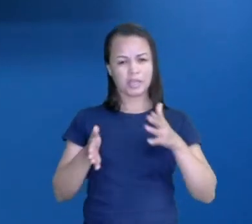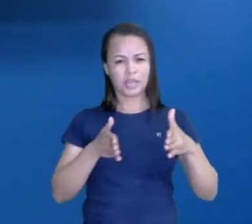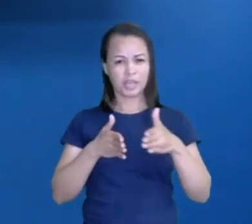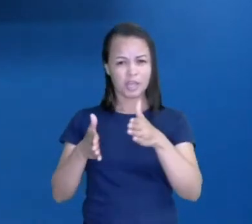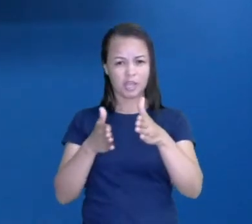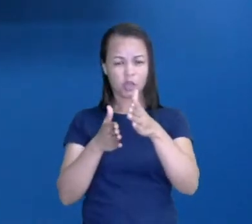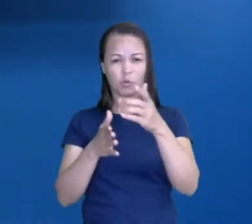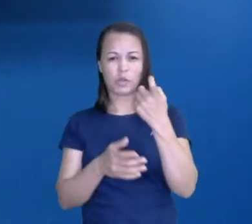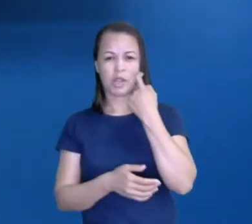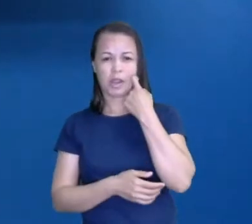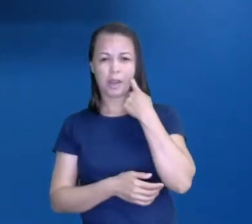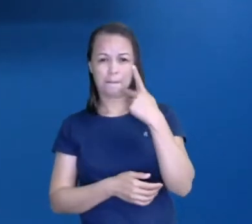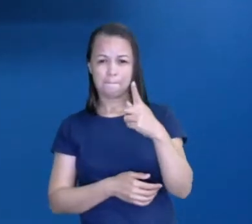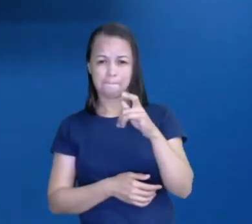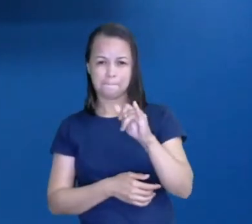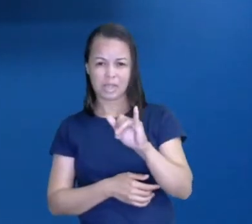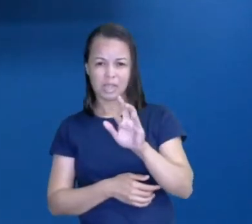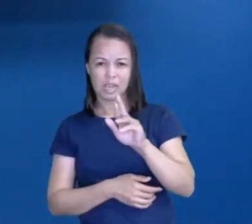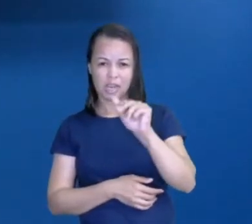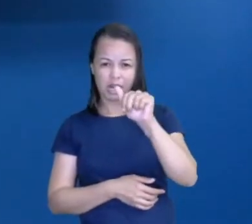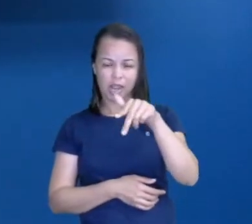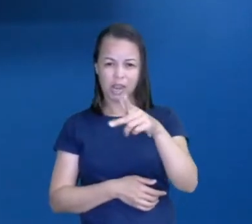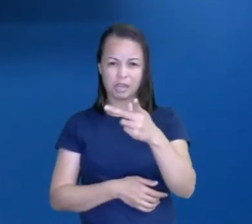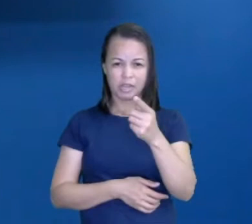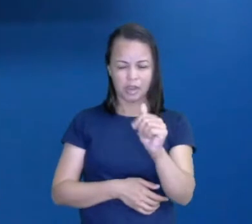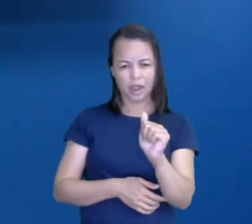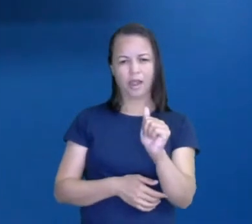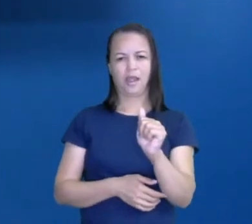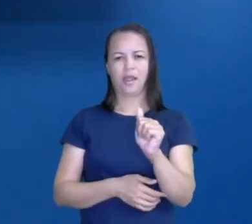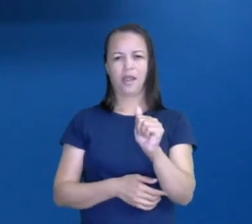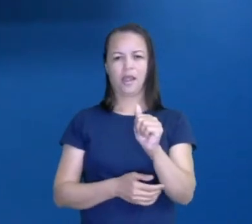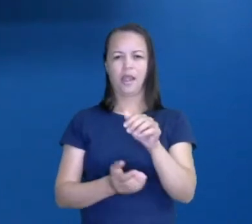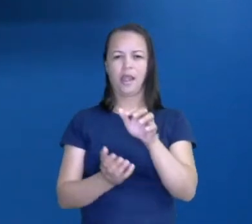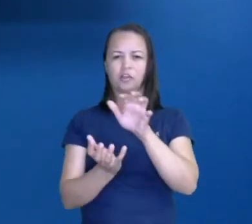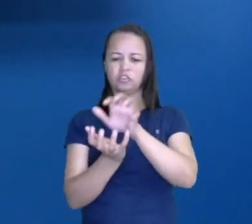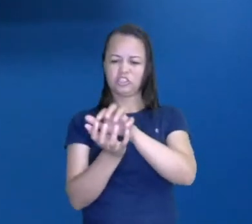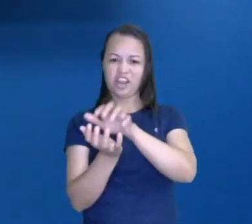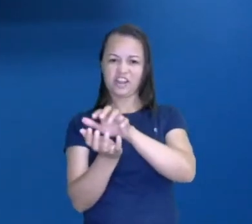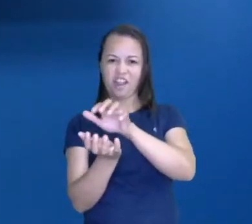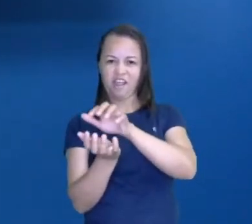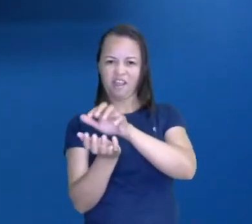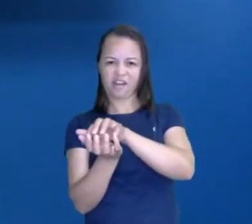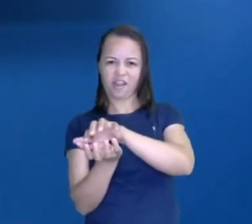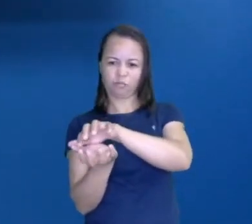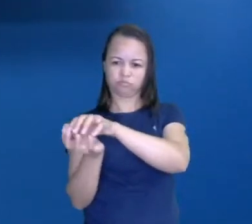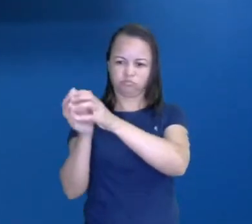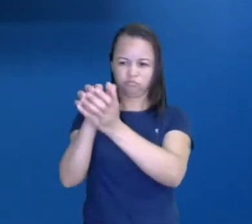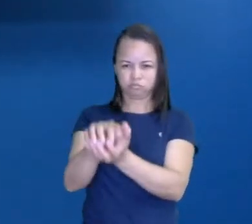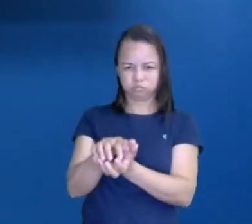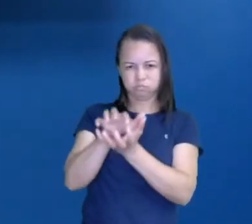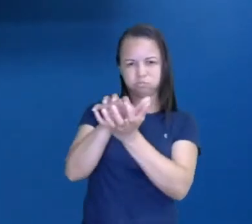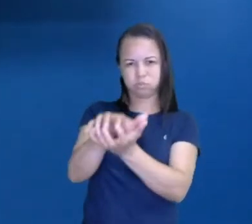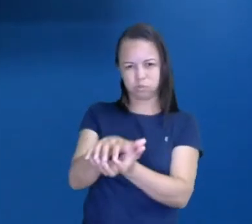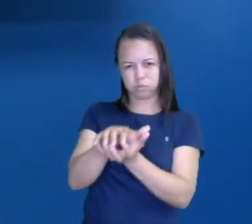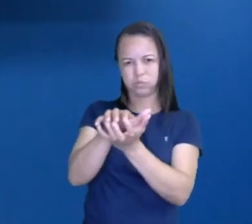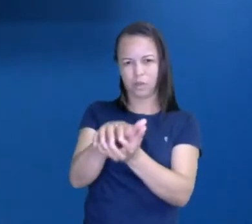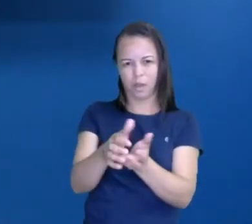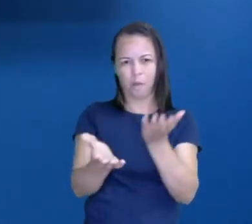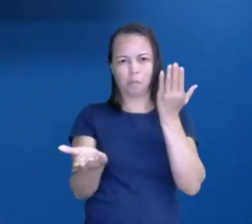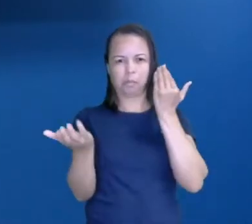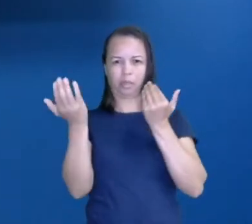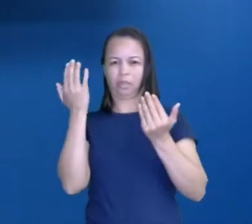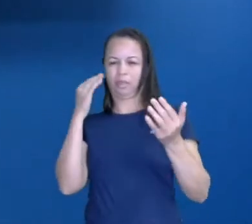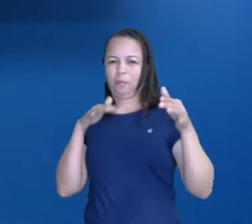piranha, jacaré nada de costas. Será que o jacaré estaria nadando de costa aí,